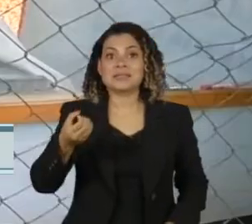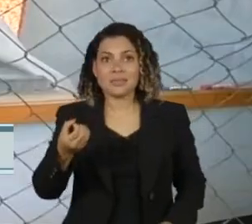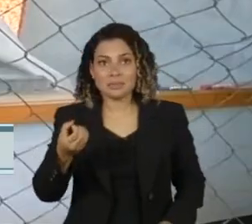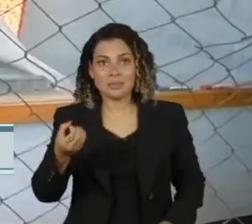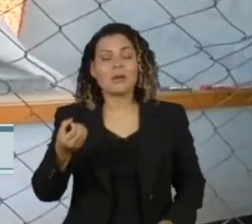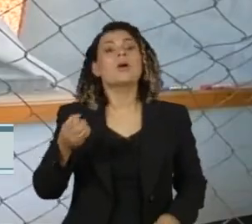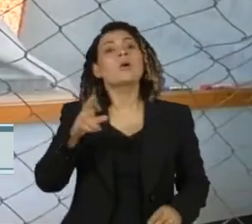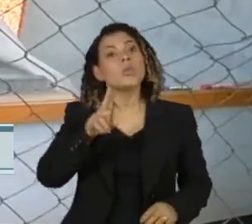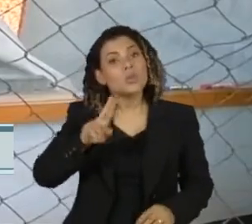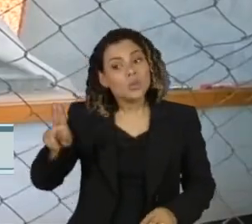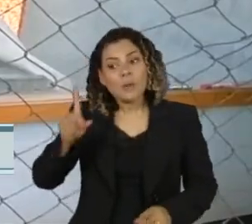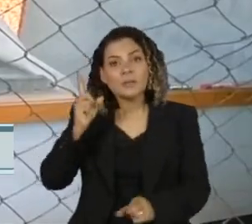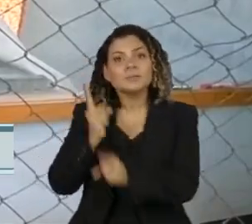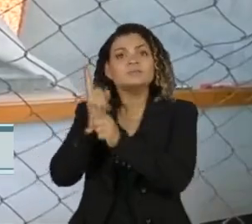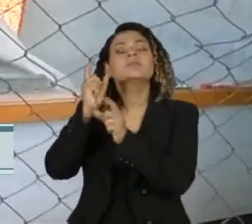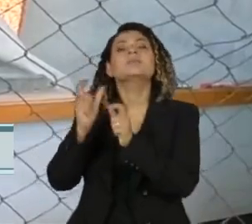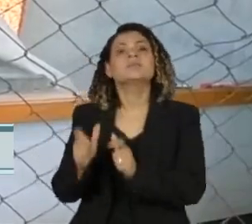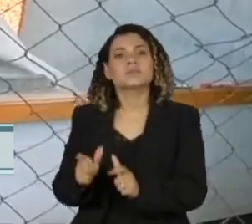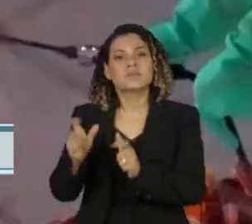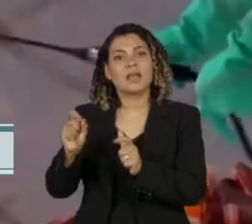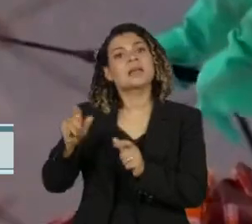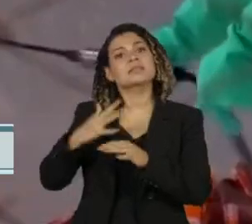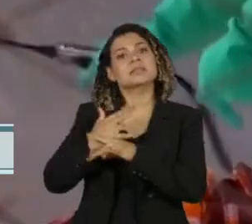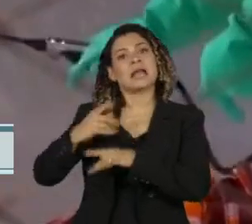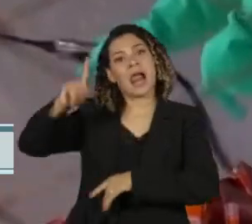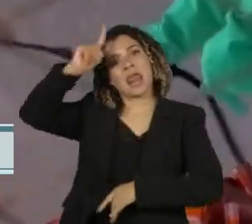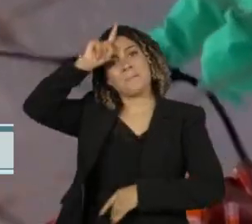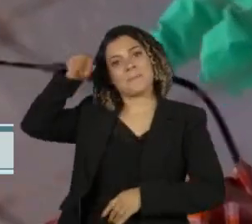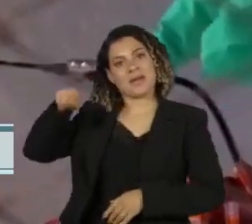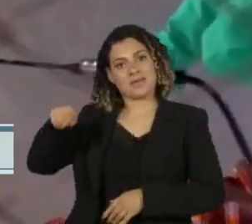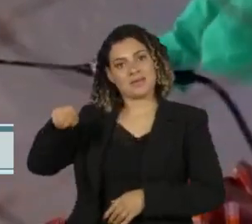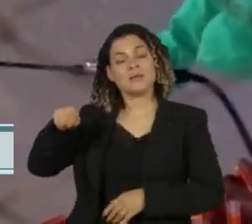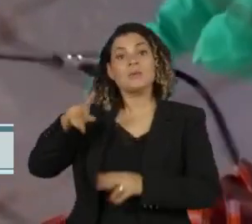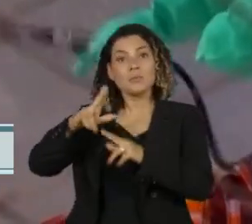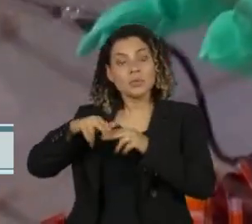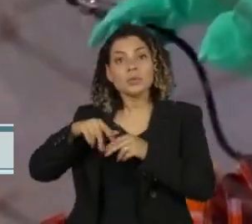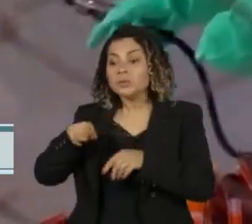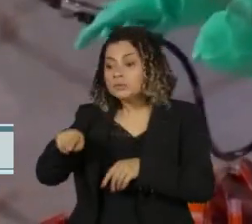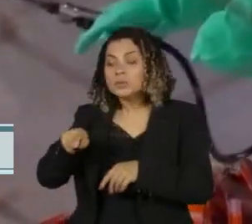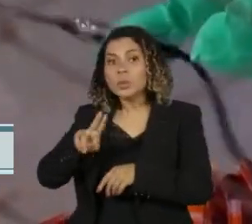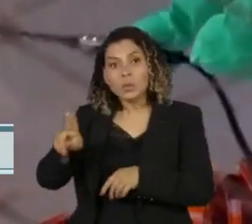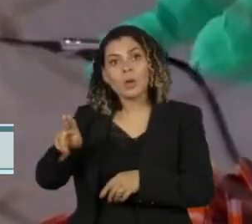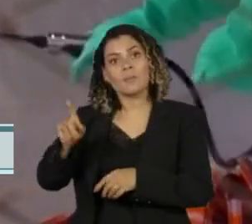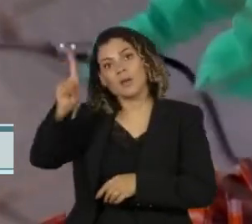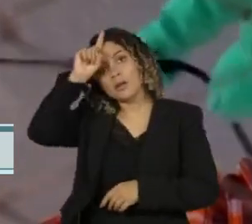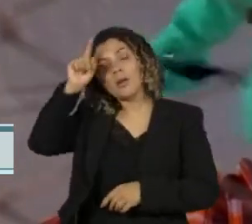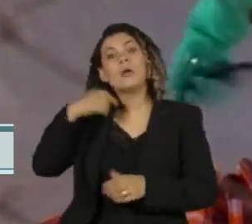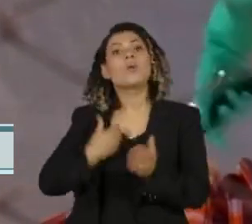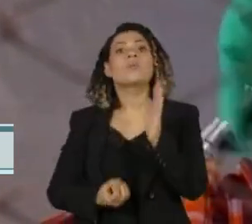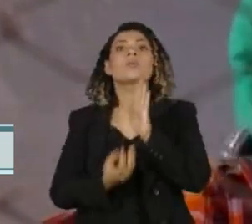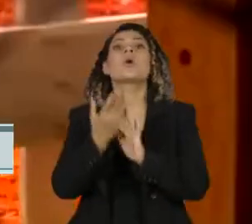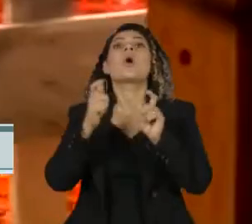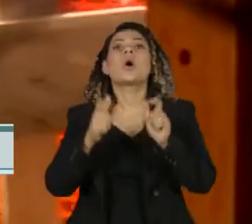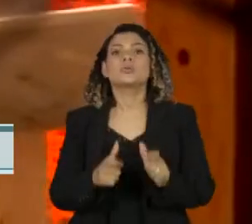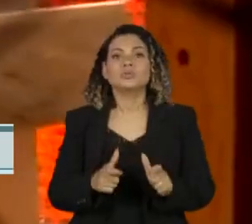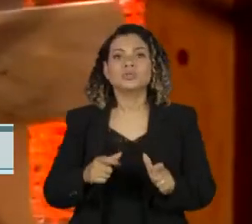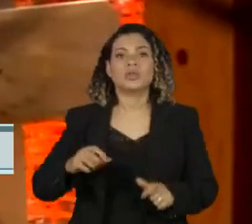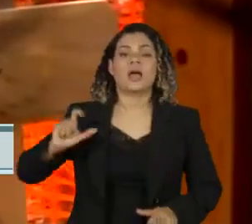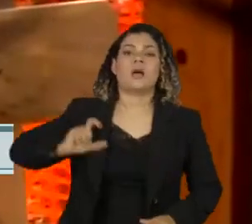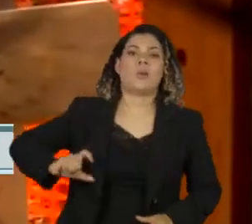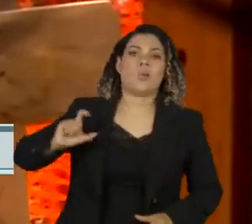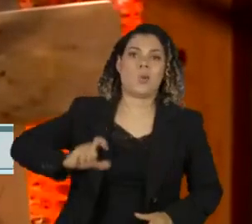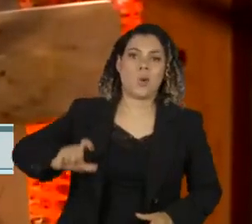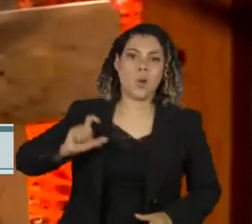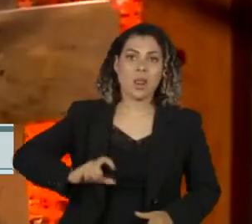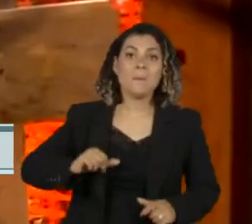alemã onde foi diagnosticado o pior surto de marburg aconteceu em Angola em 2005 matando